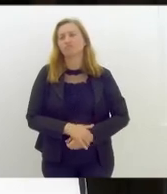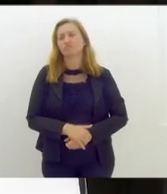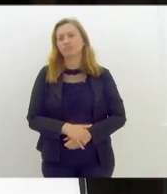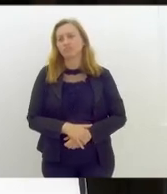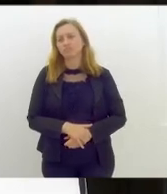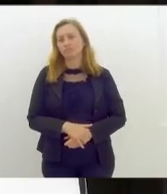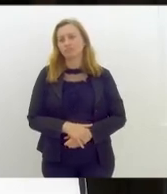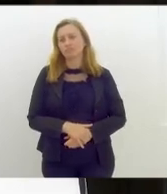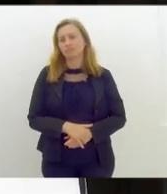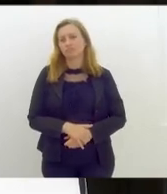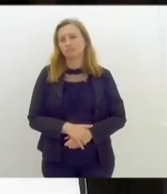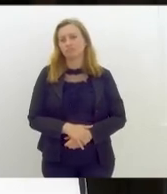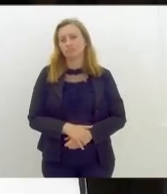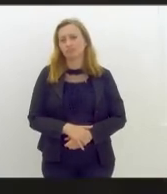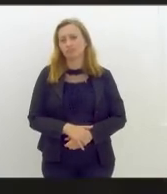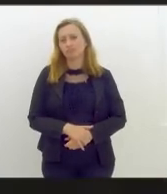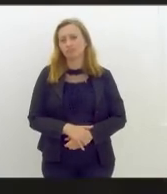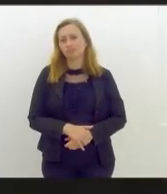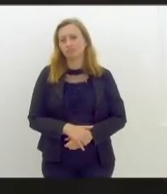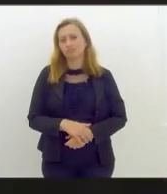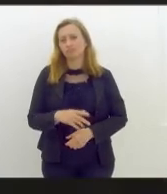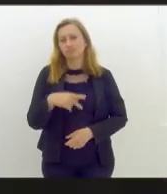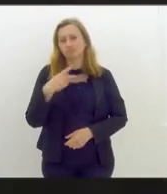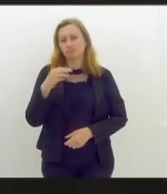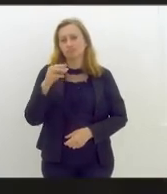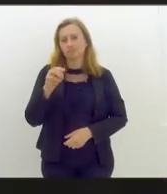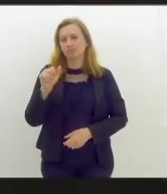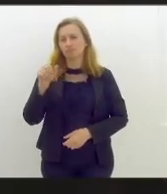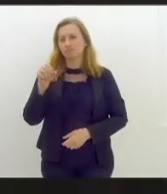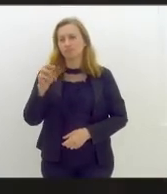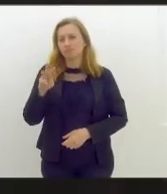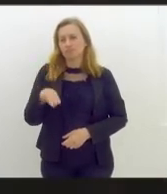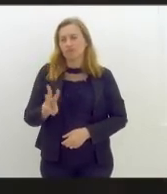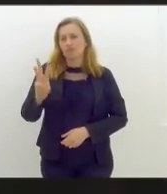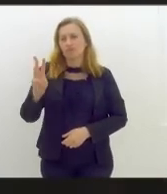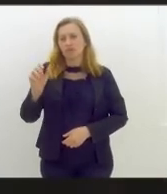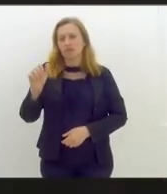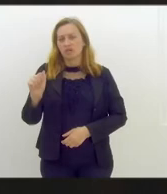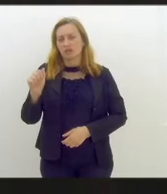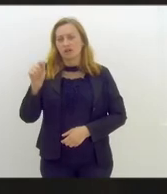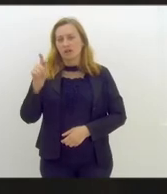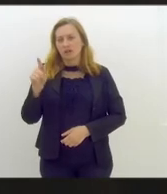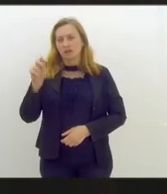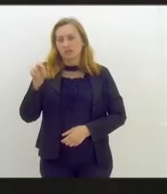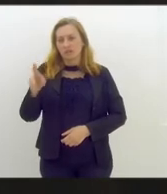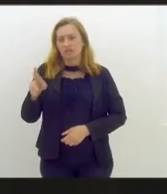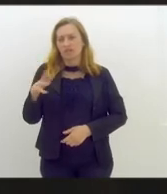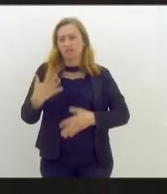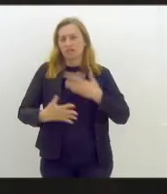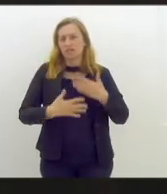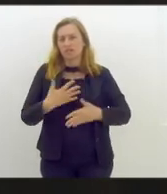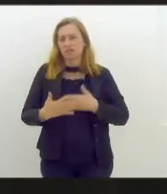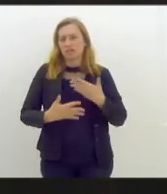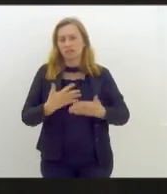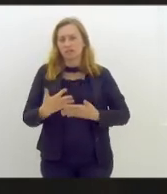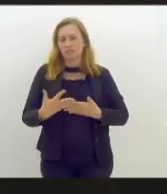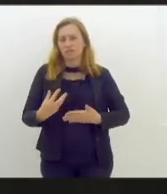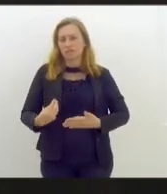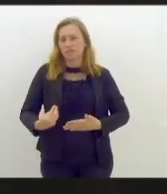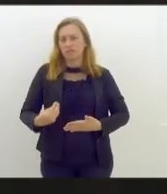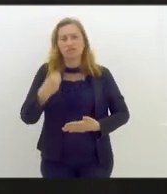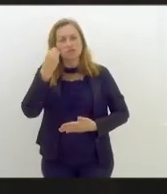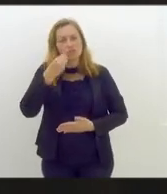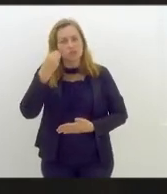desagregação. Eu diria, Wagner, que é um grande privilégio poder conviver